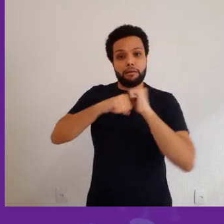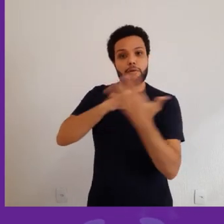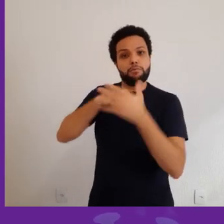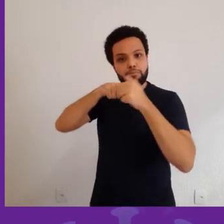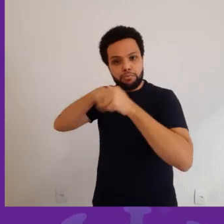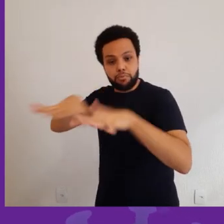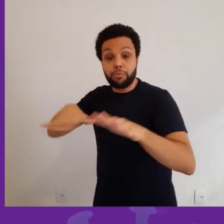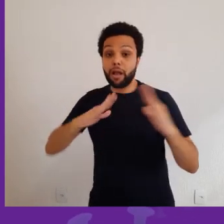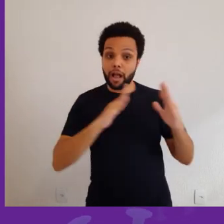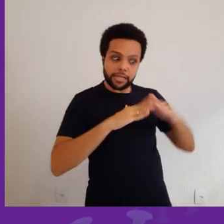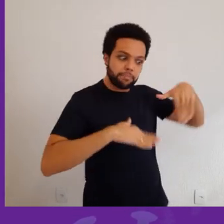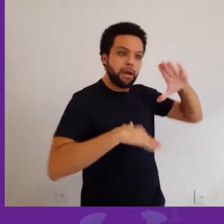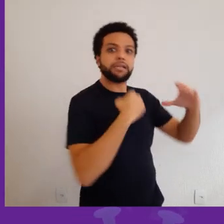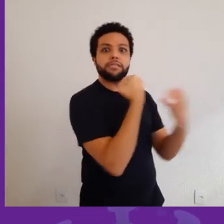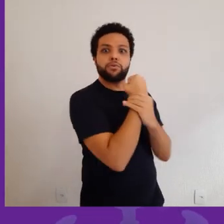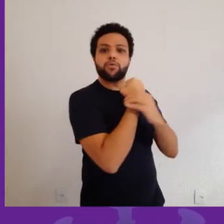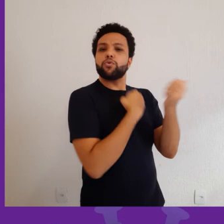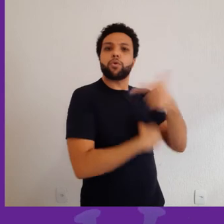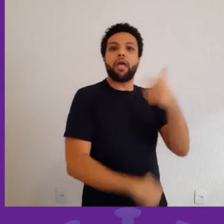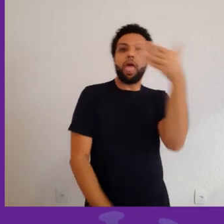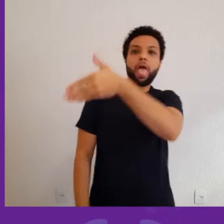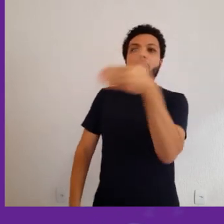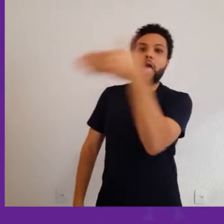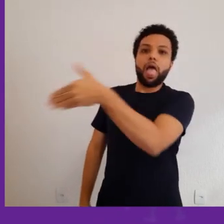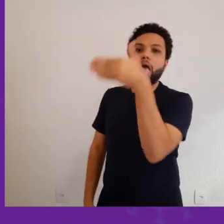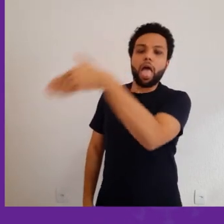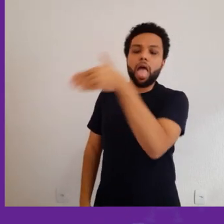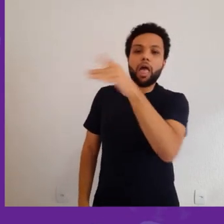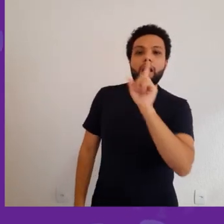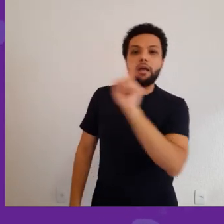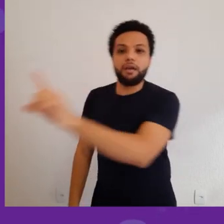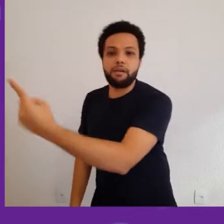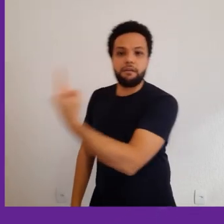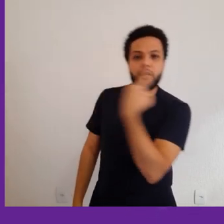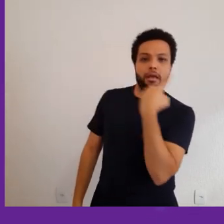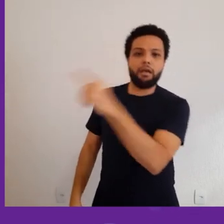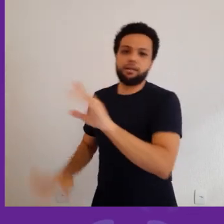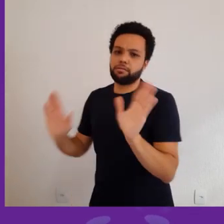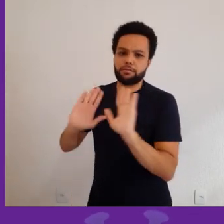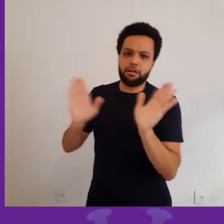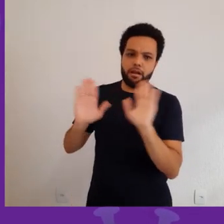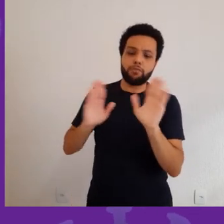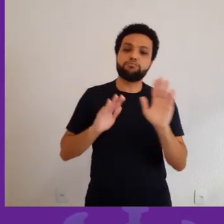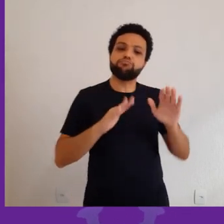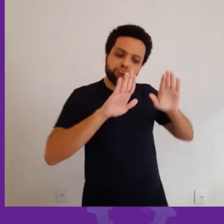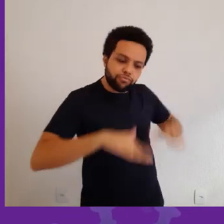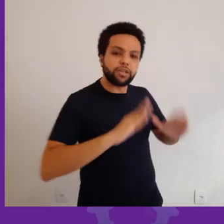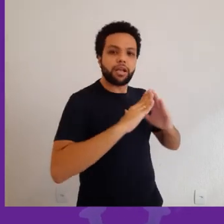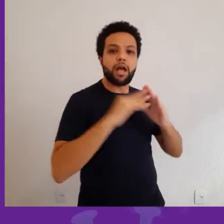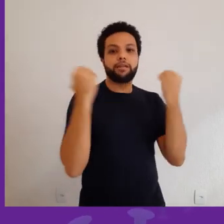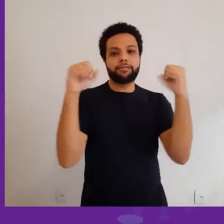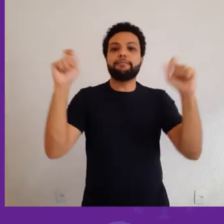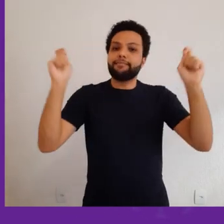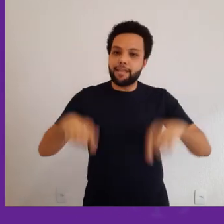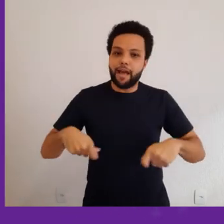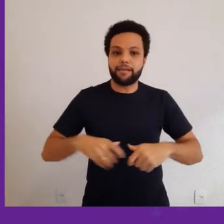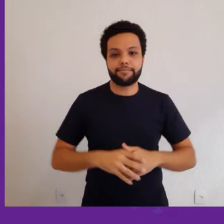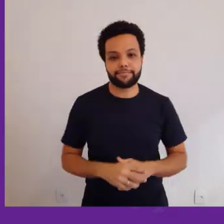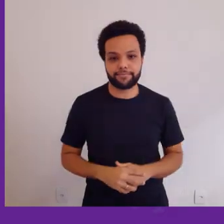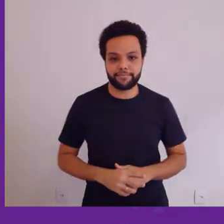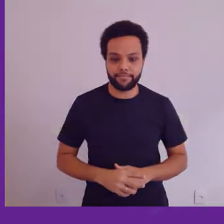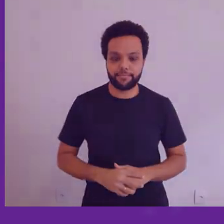quarentena é só mais seguras do que ficar circulando por aí e ele voltando para a academia para fazer ginástica